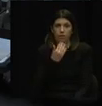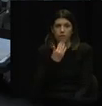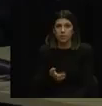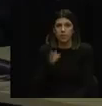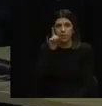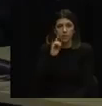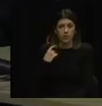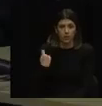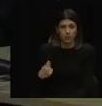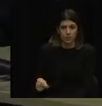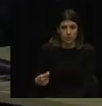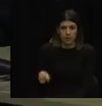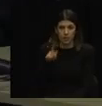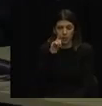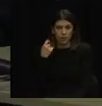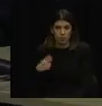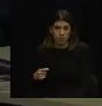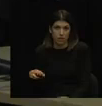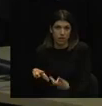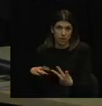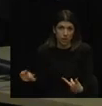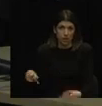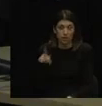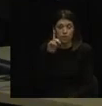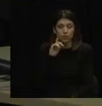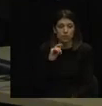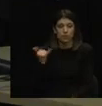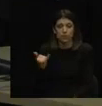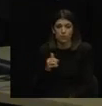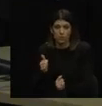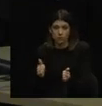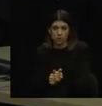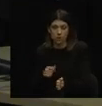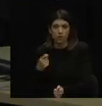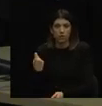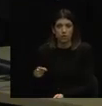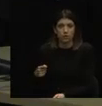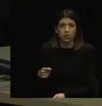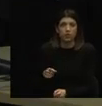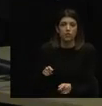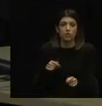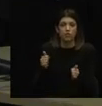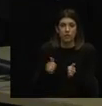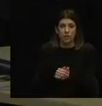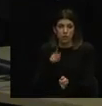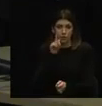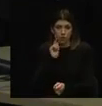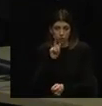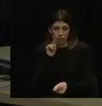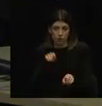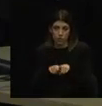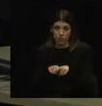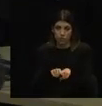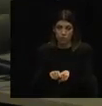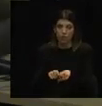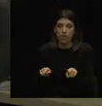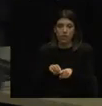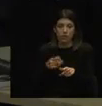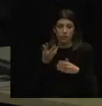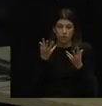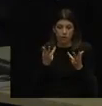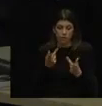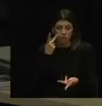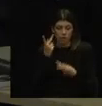Obrigada, Sra. Presidente, Sr. Presidente da Câmara, Sr. Vice-Presidente, Srs. Vereadores e Srs. Deputados. Após